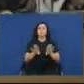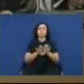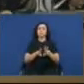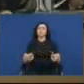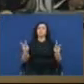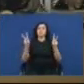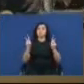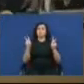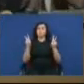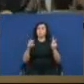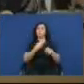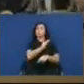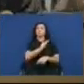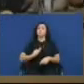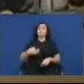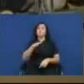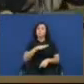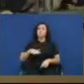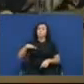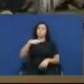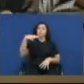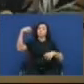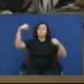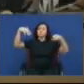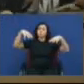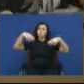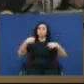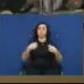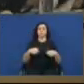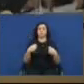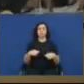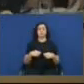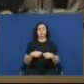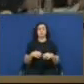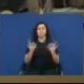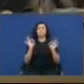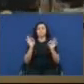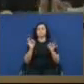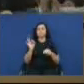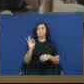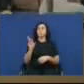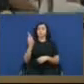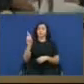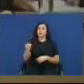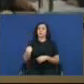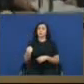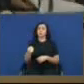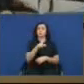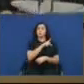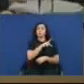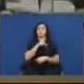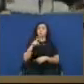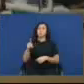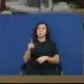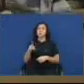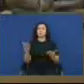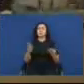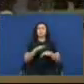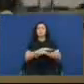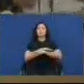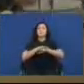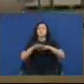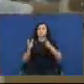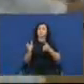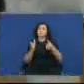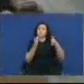discutir um ambiente público iluminado adequadamente. Com certeza o vereador tem razão. A presidência deverá